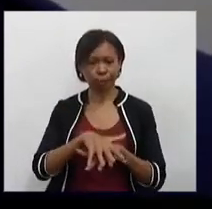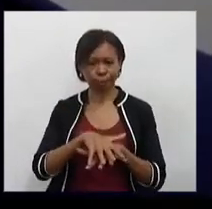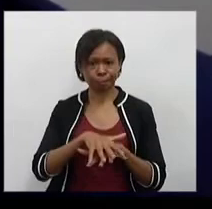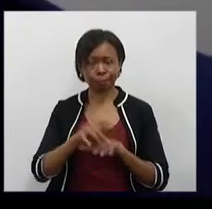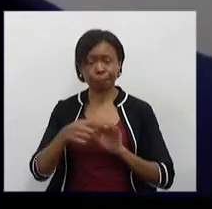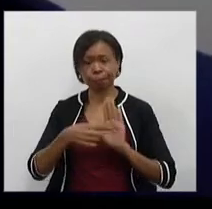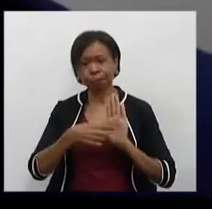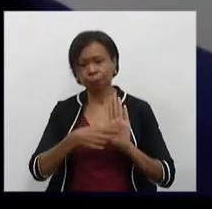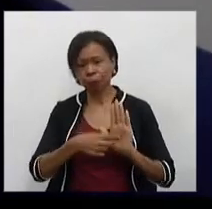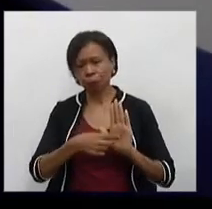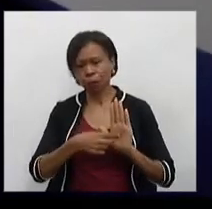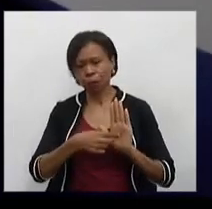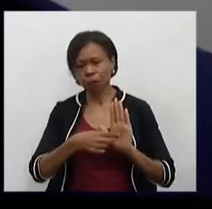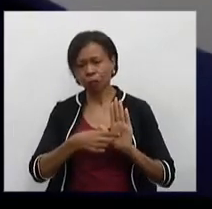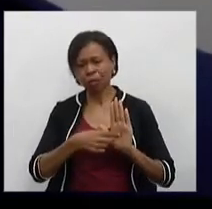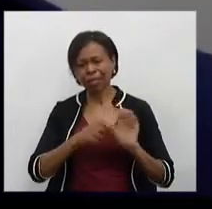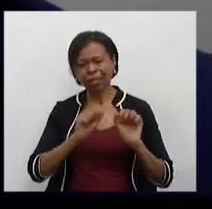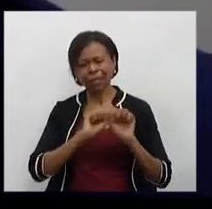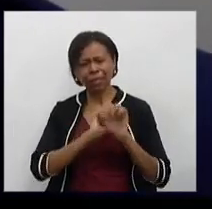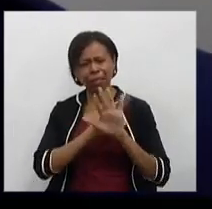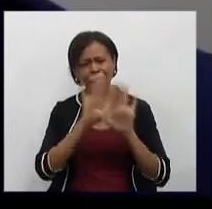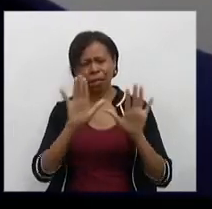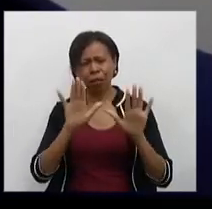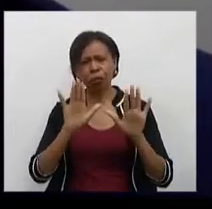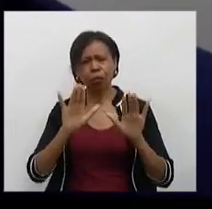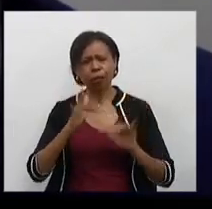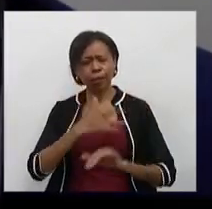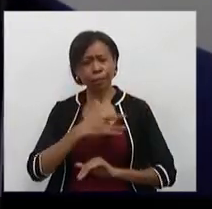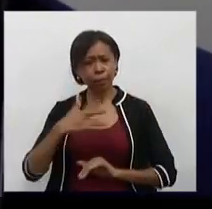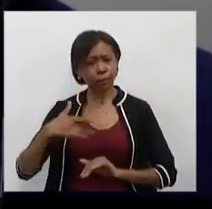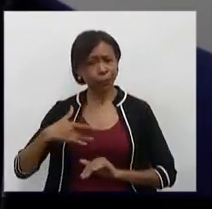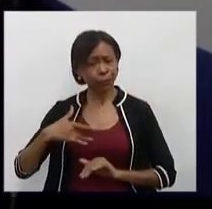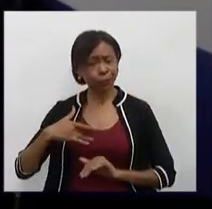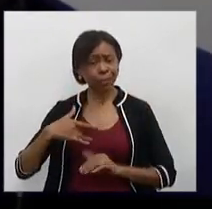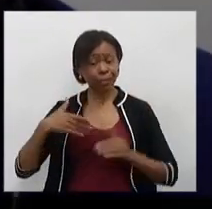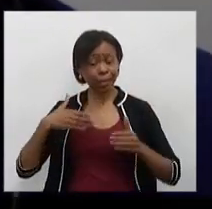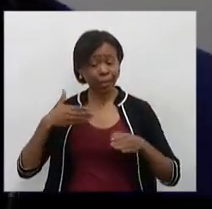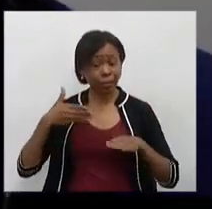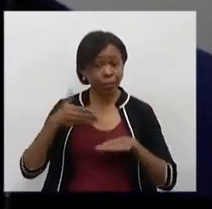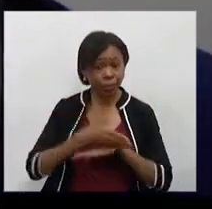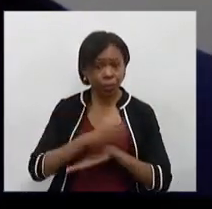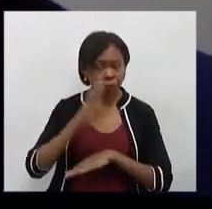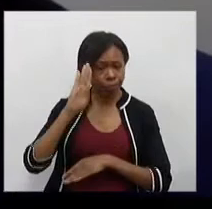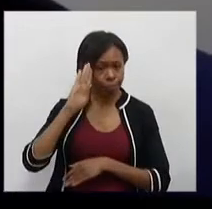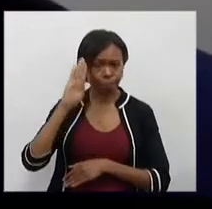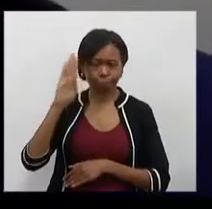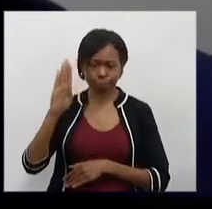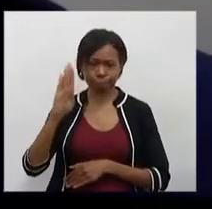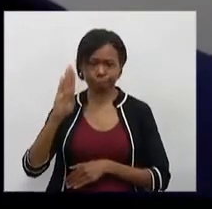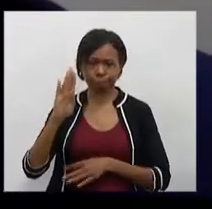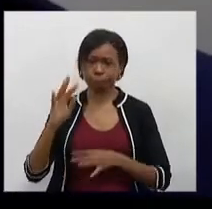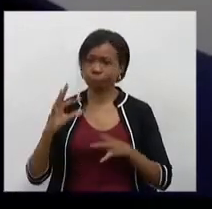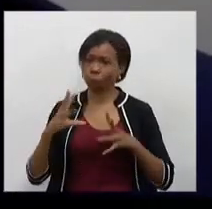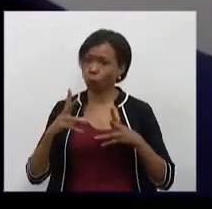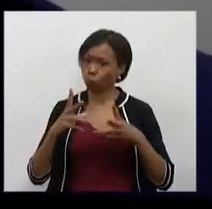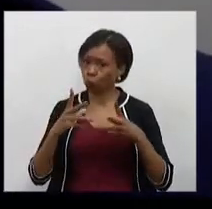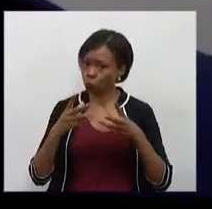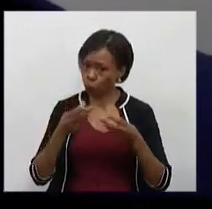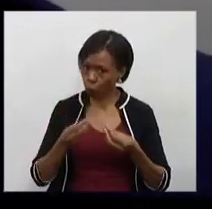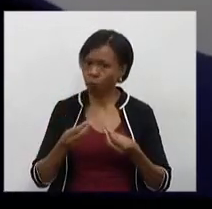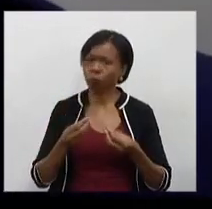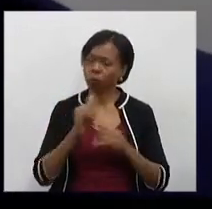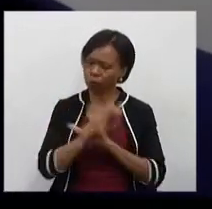prioritário. Quero compartilhar aqui com todos que a Comissão de Defesa dos Direitos da Pessoa com